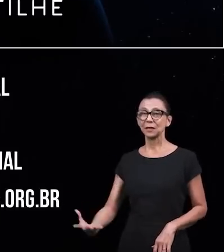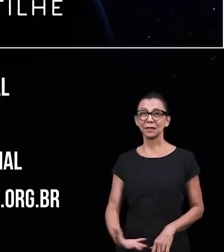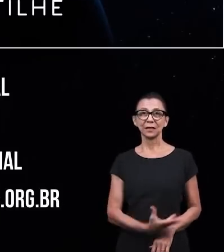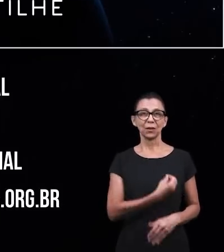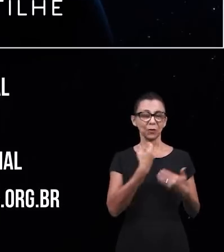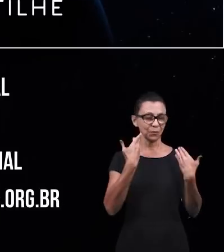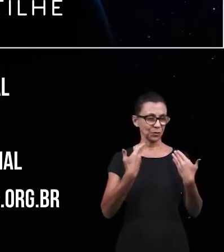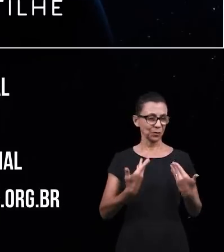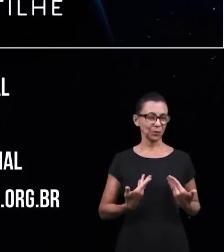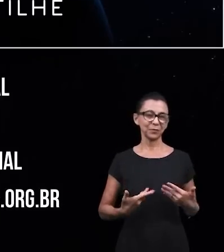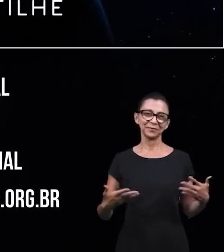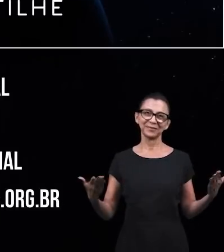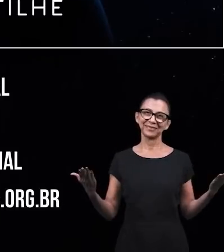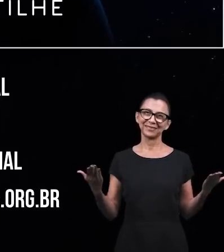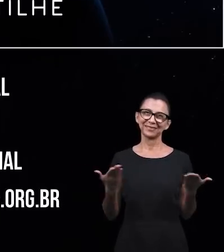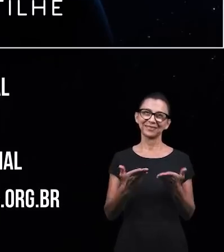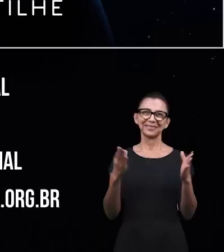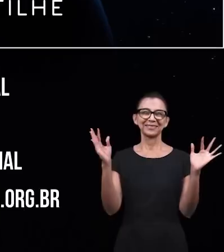agora sou